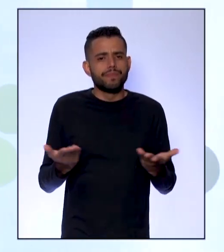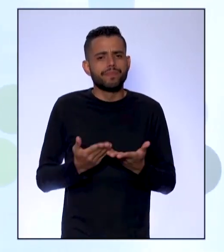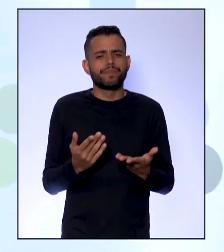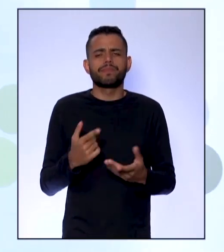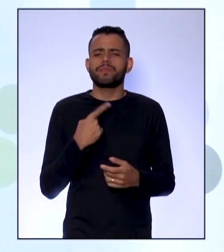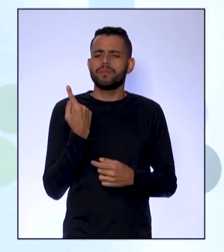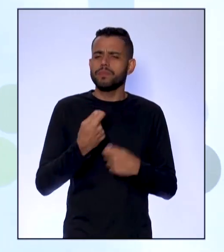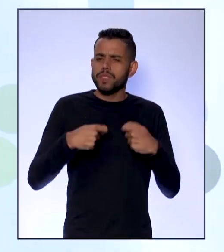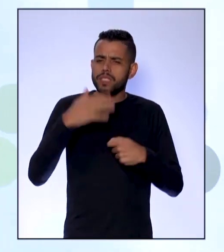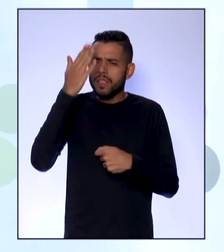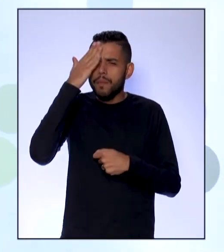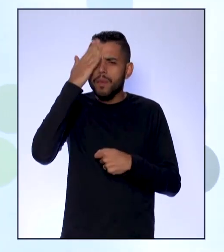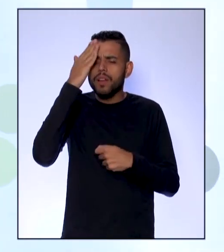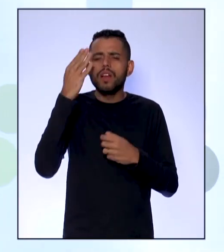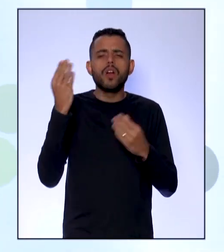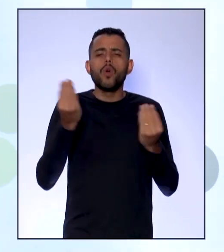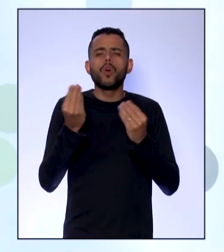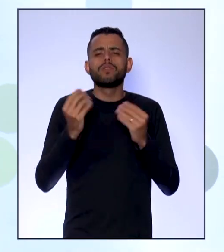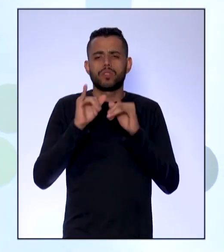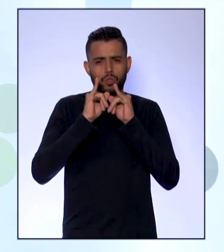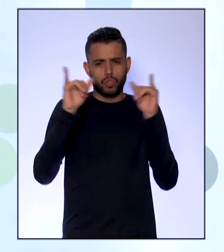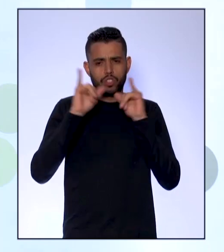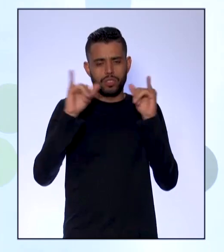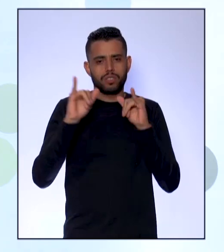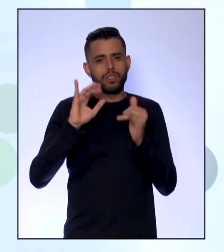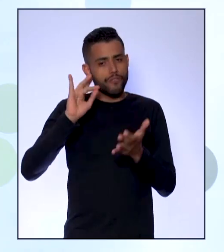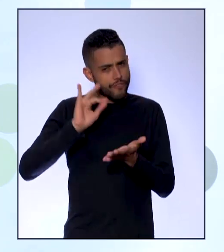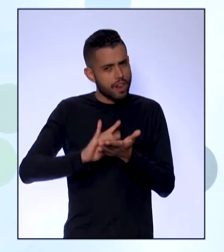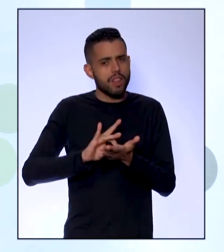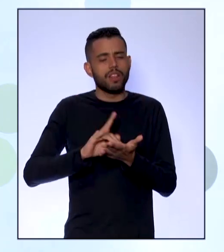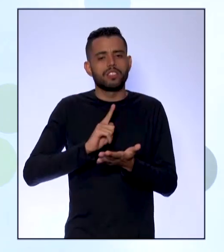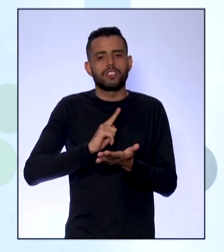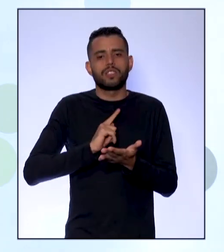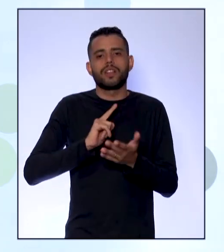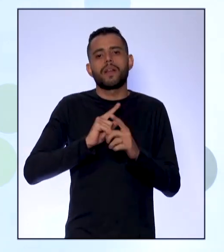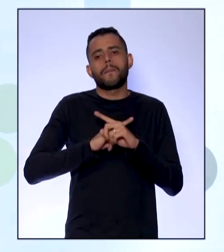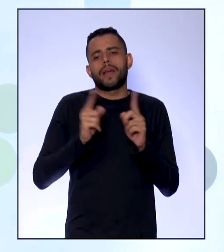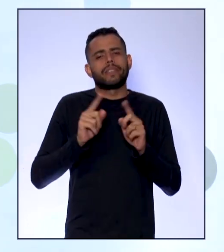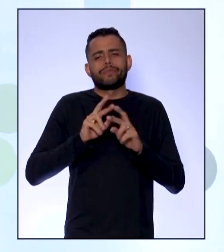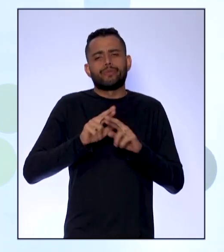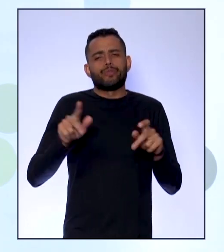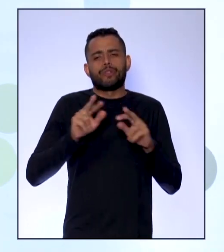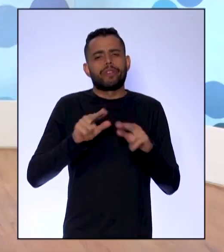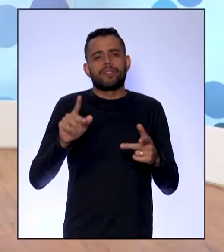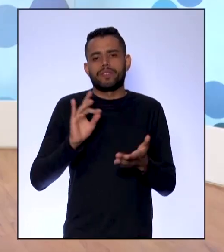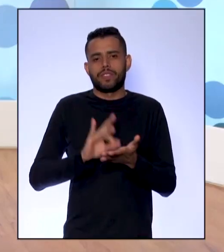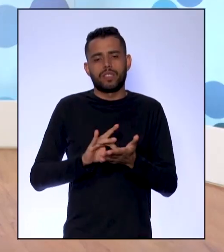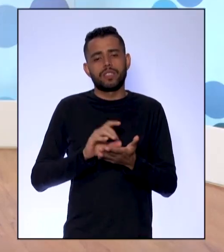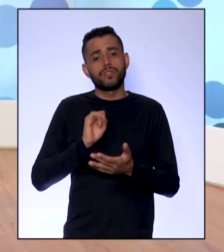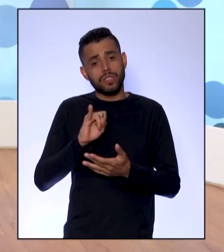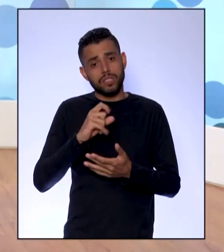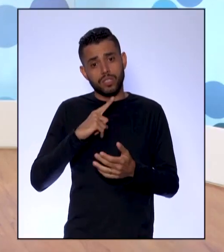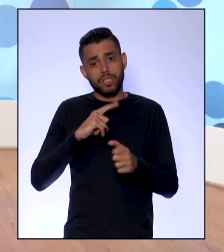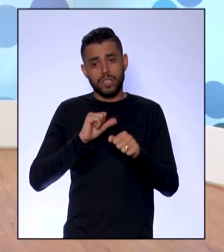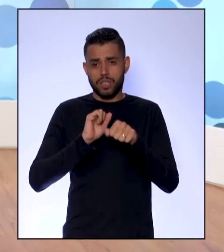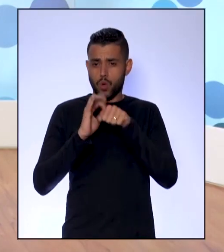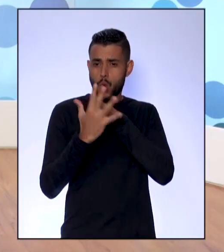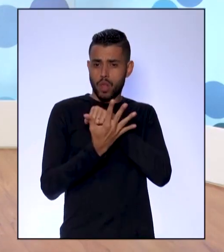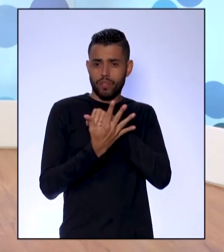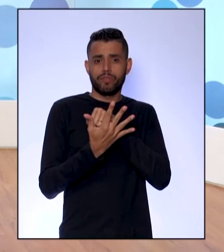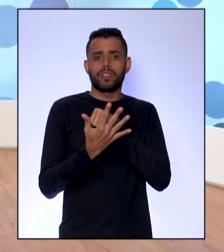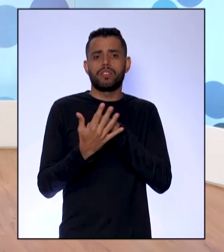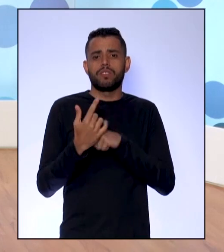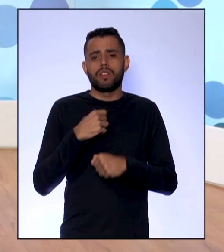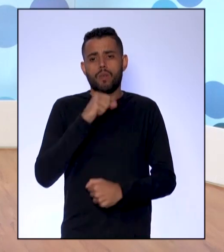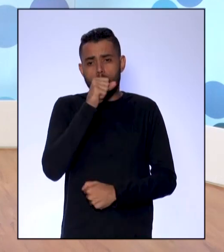saber de onde saiu essa notícia. Porque ela tinha um fundo de verdade, mas não era nada a ver com a verdade. Se fosse assim, eu estaria aqui, coronavírus, tossindo, já jogada